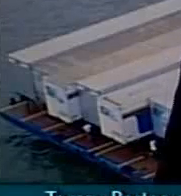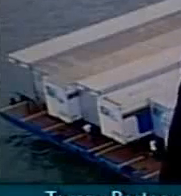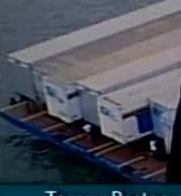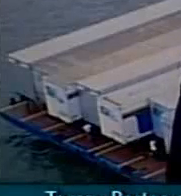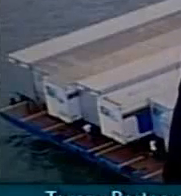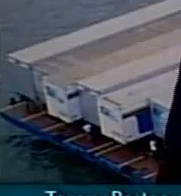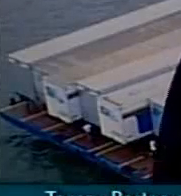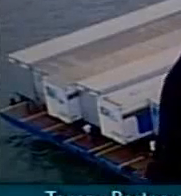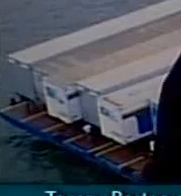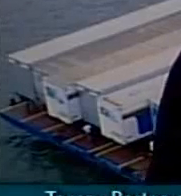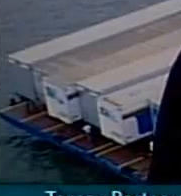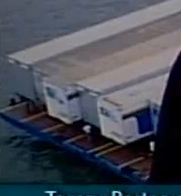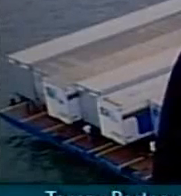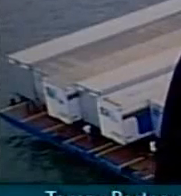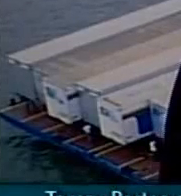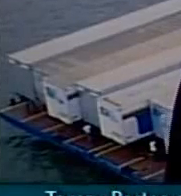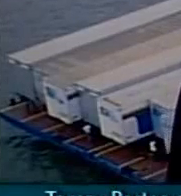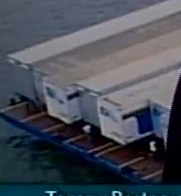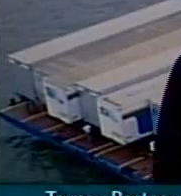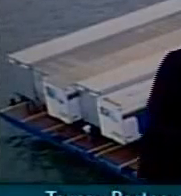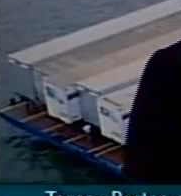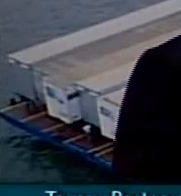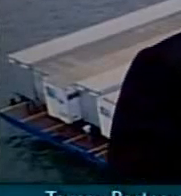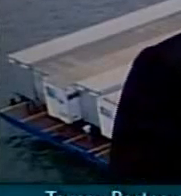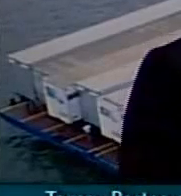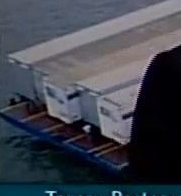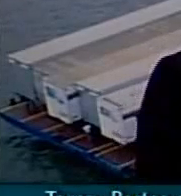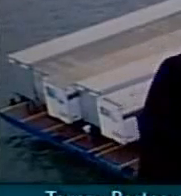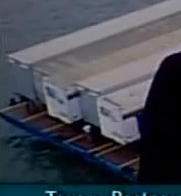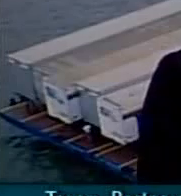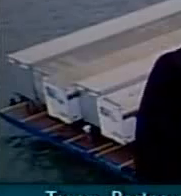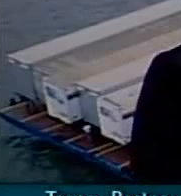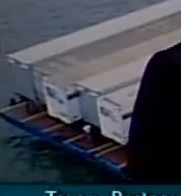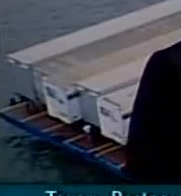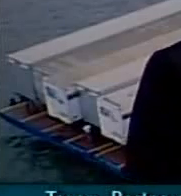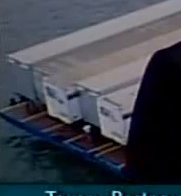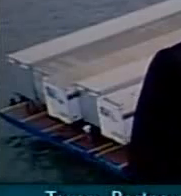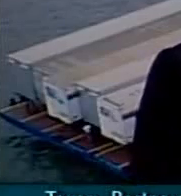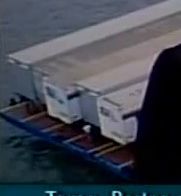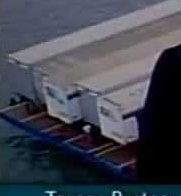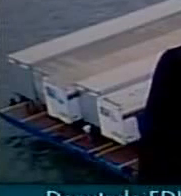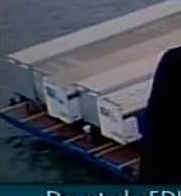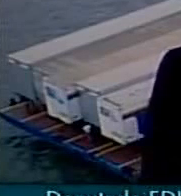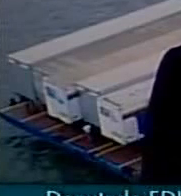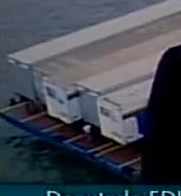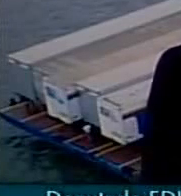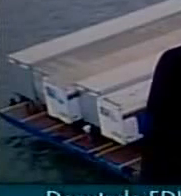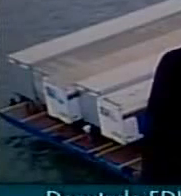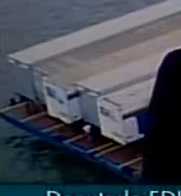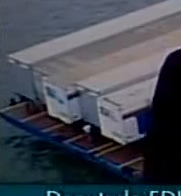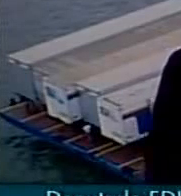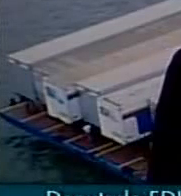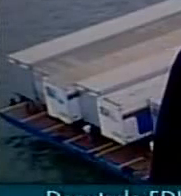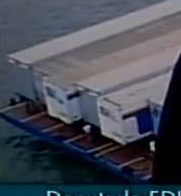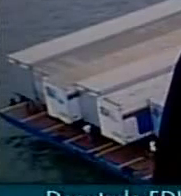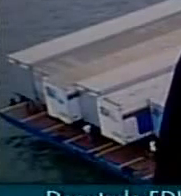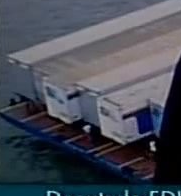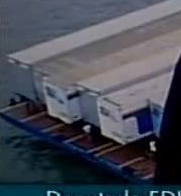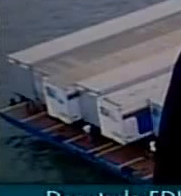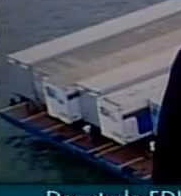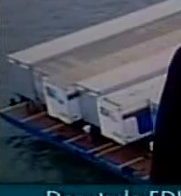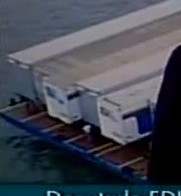A Frente Parlamentar realizou em 2009 diversas audiências e seminários nos mais diferentes segmentos que compõem